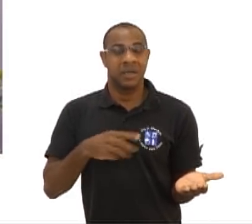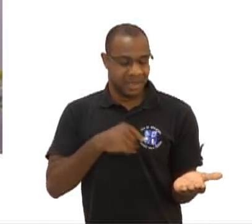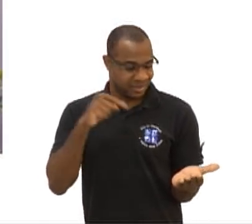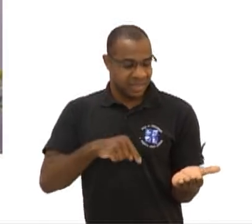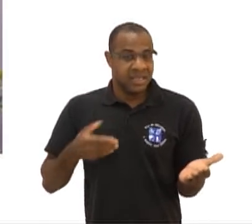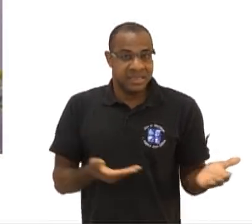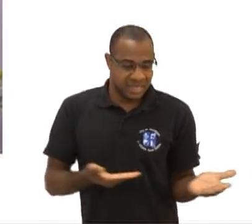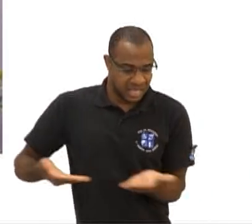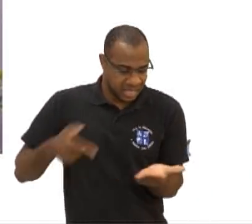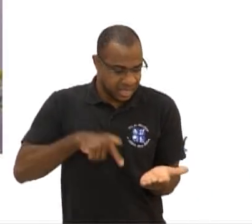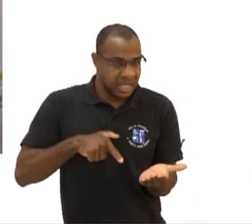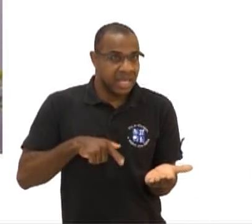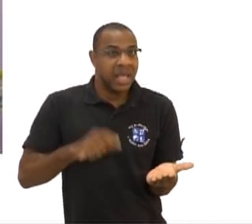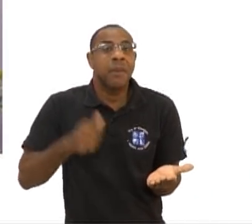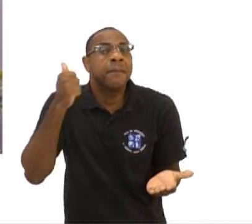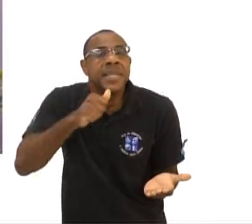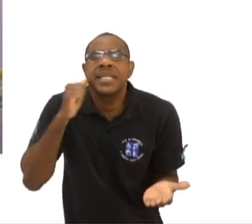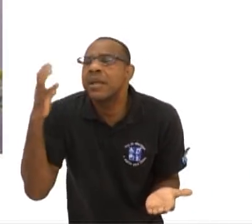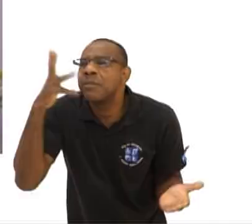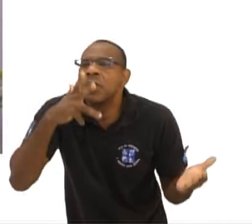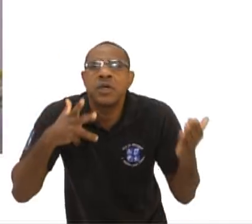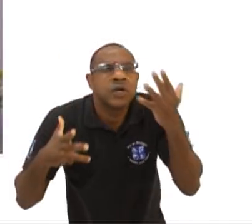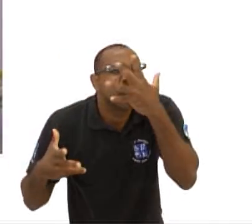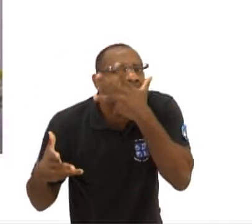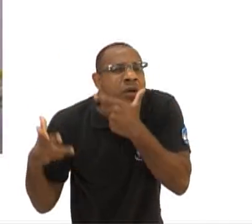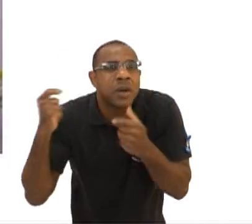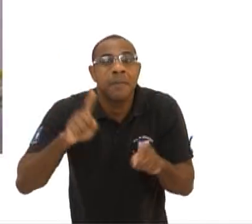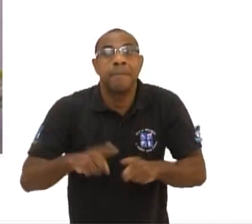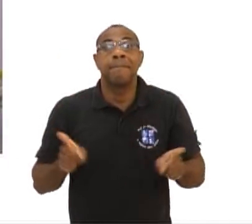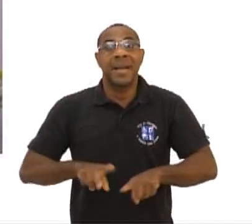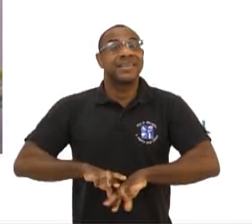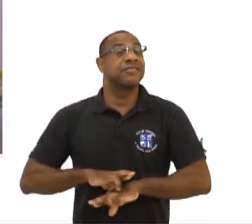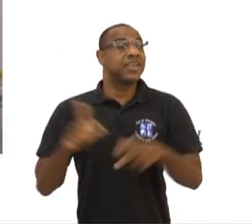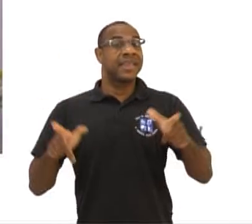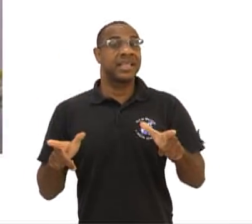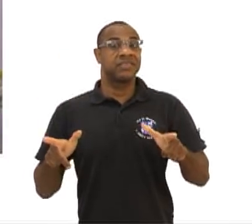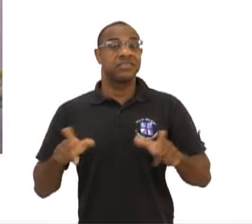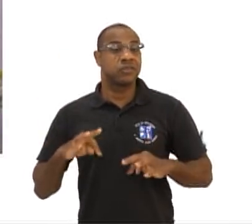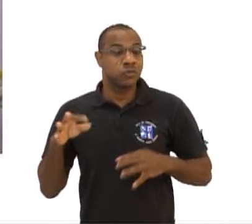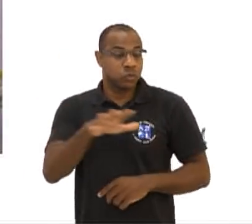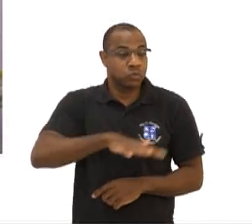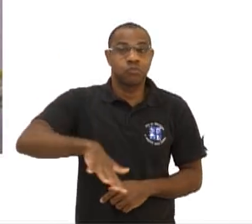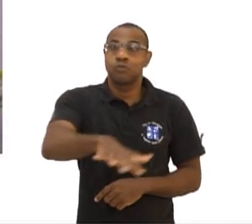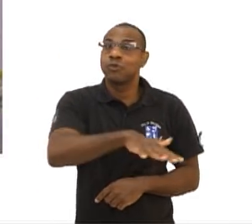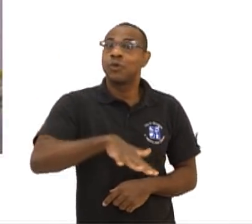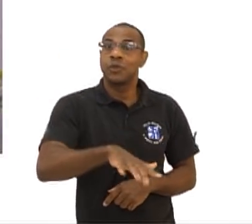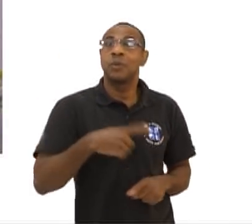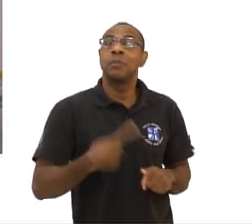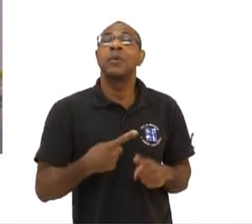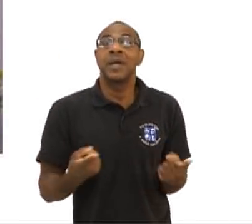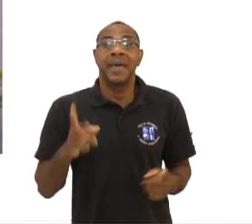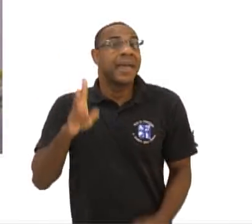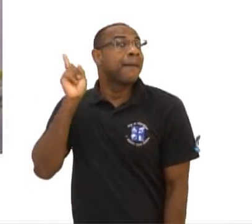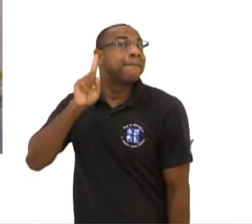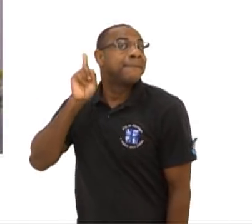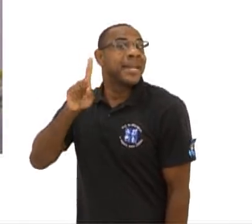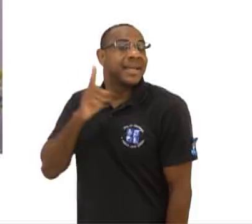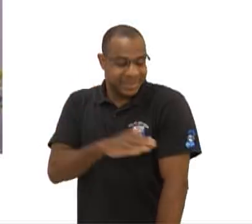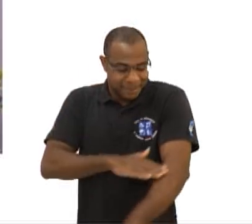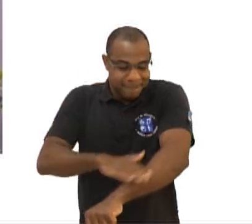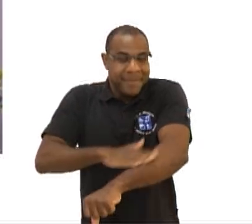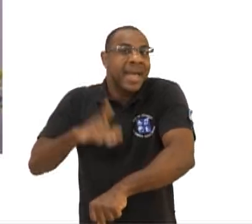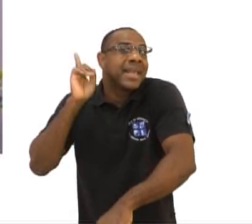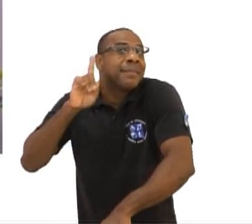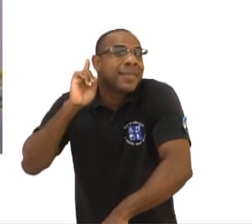cacique era uma menina muito linda, mas ela era diferente de todos da aldeia, porque ela era extremamente branca, o cabelo dela era